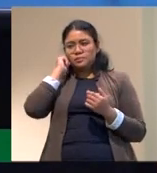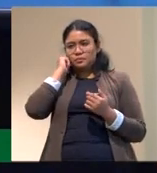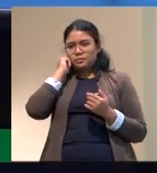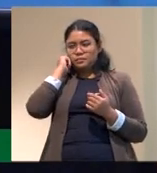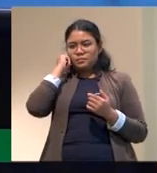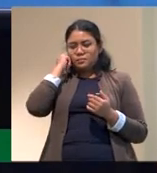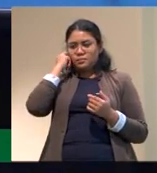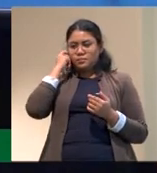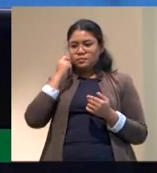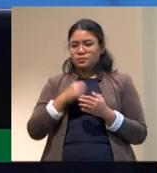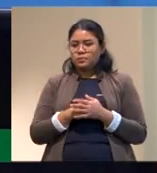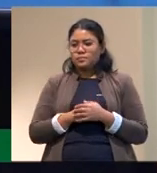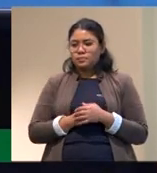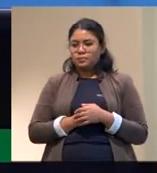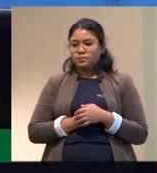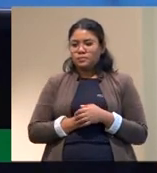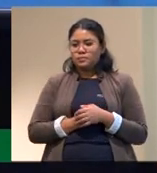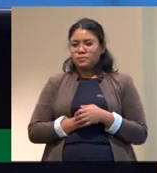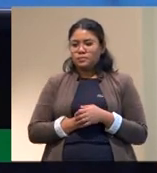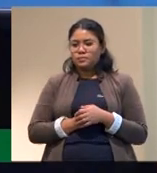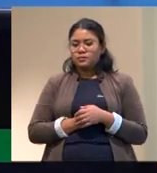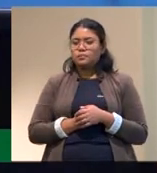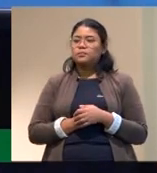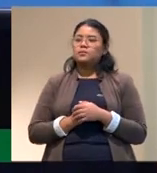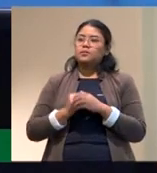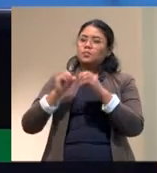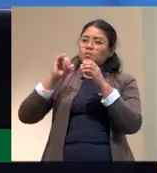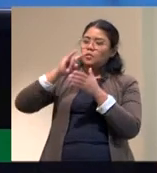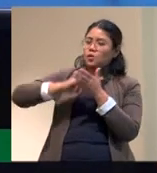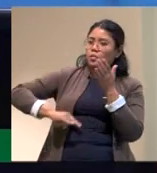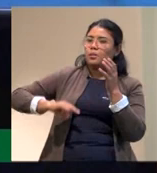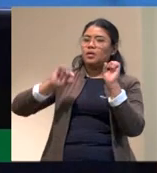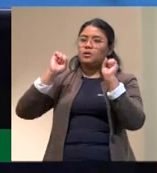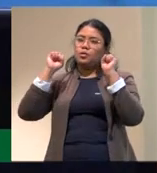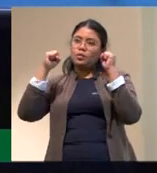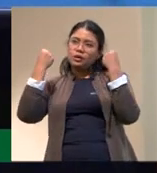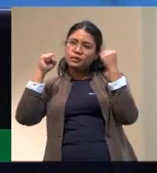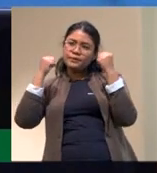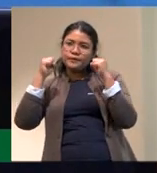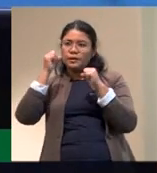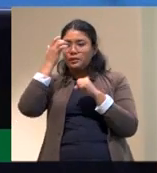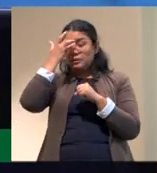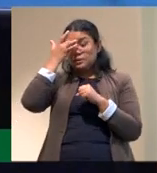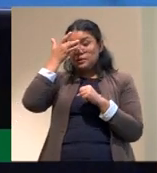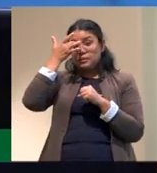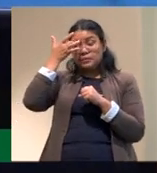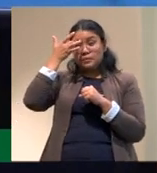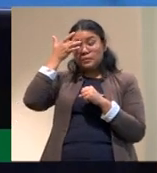dos documentos da educação física, das relações étnico-raciais,